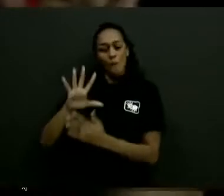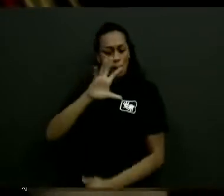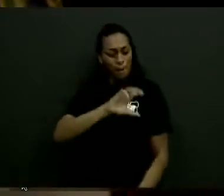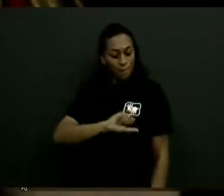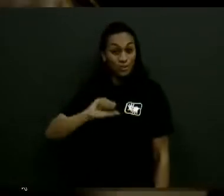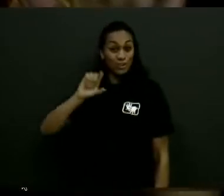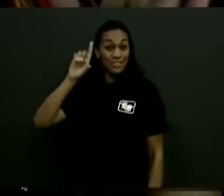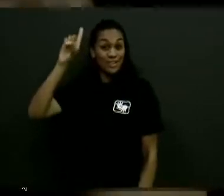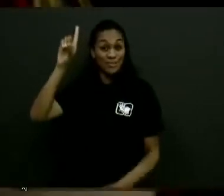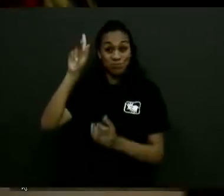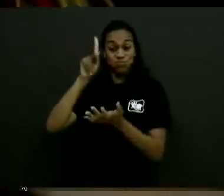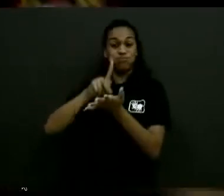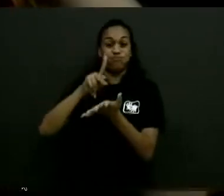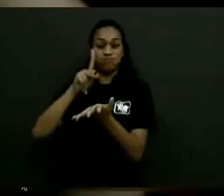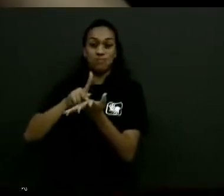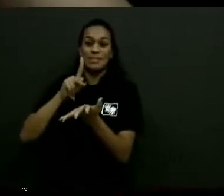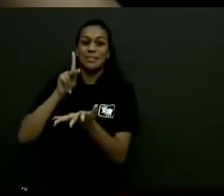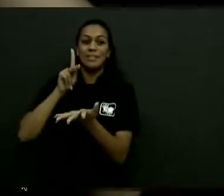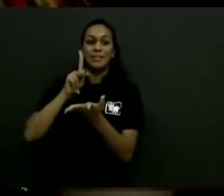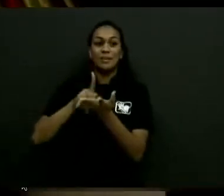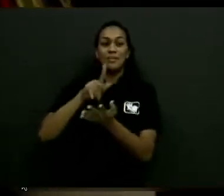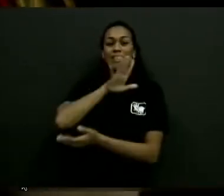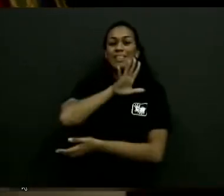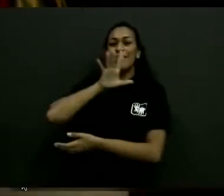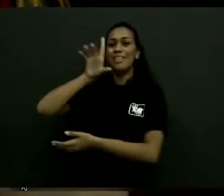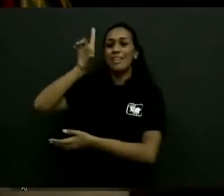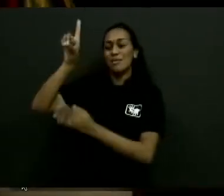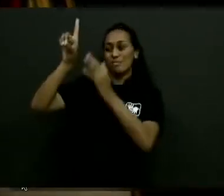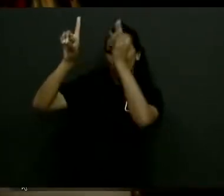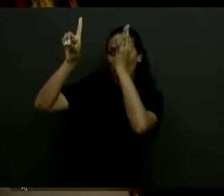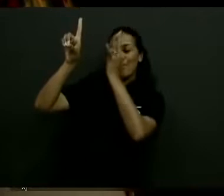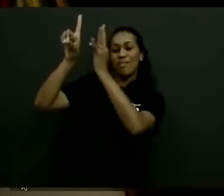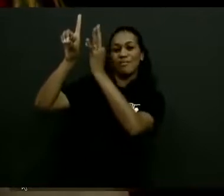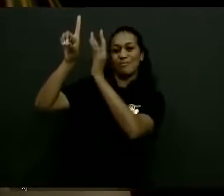Pensei em quem tem crido. Ele é fiel.